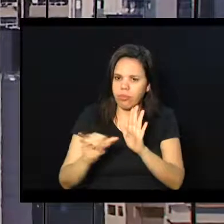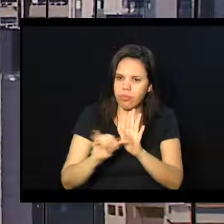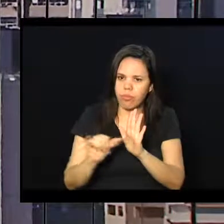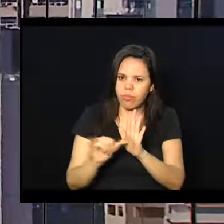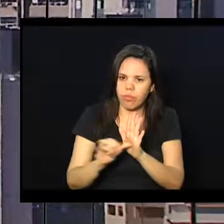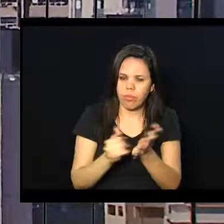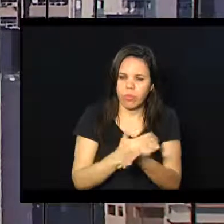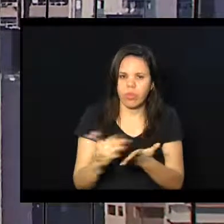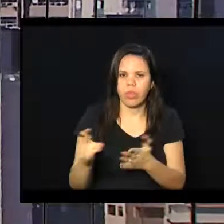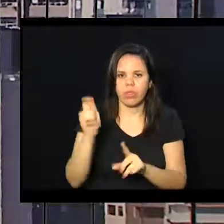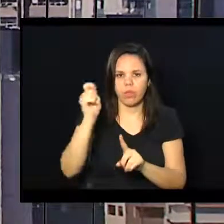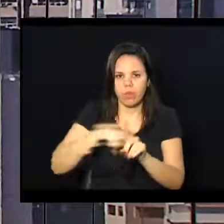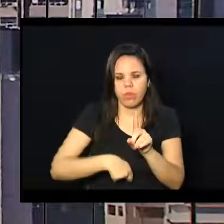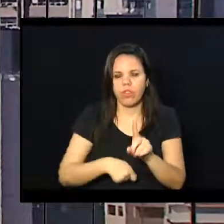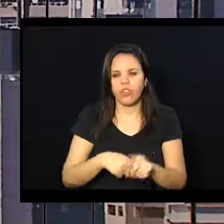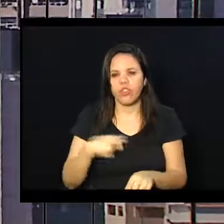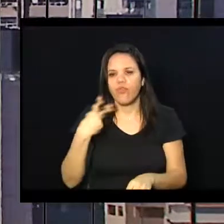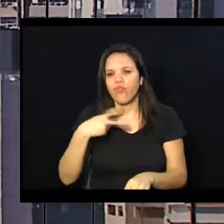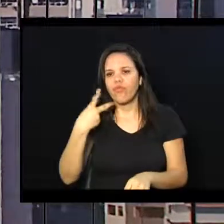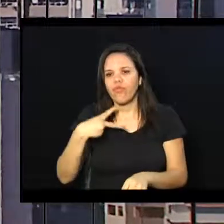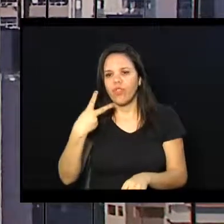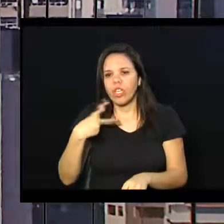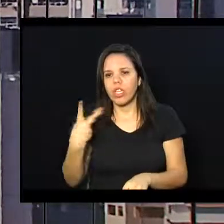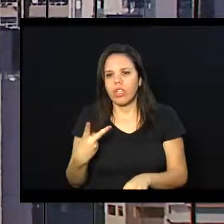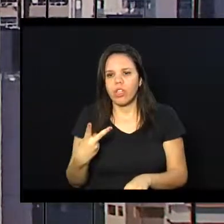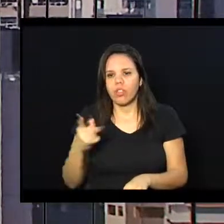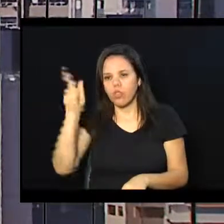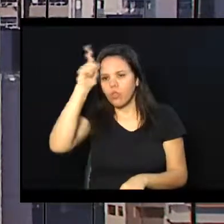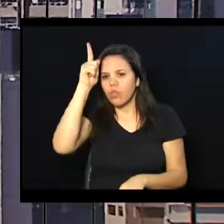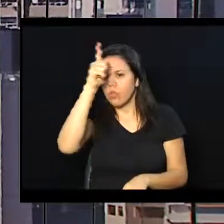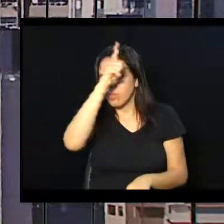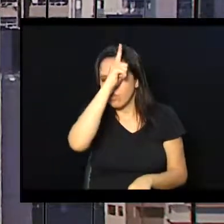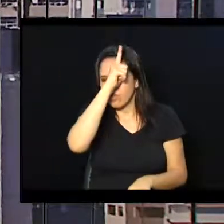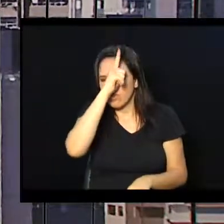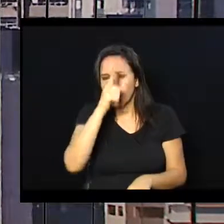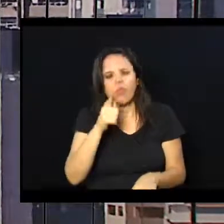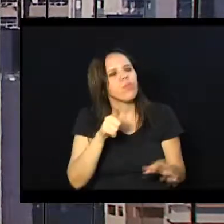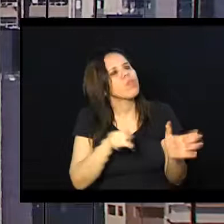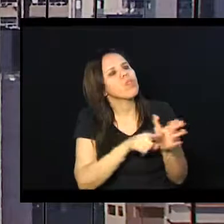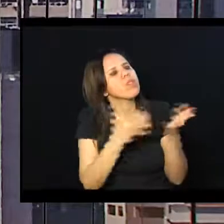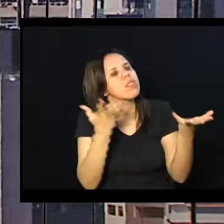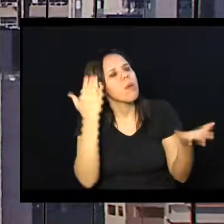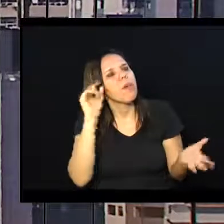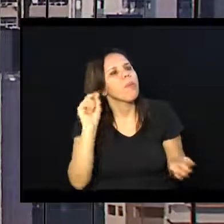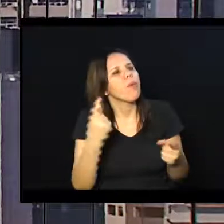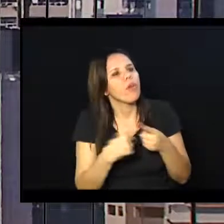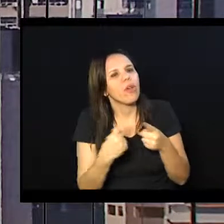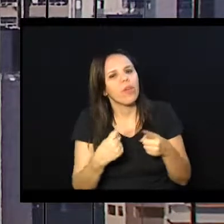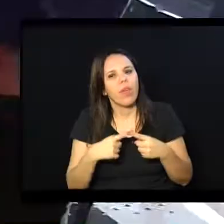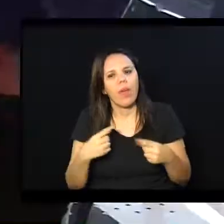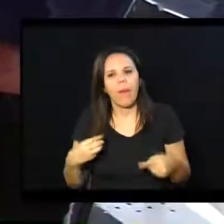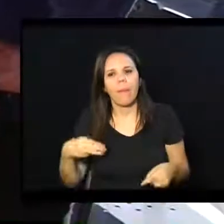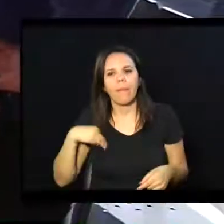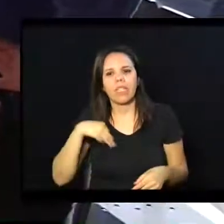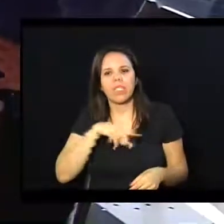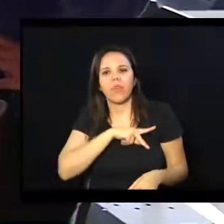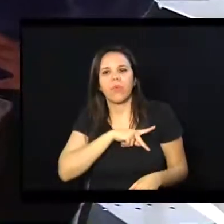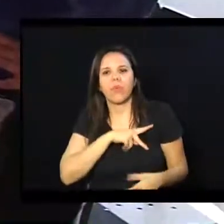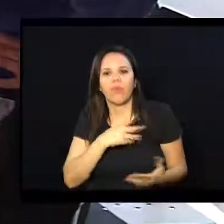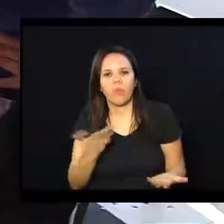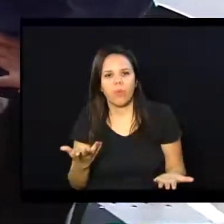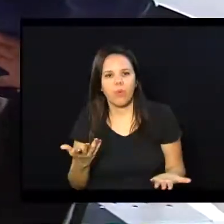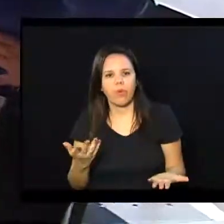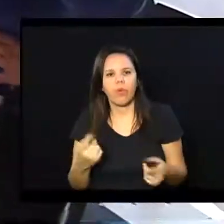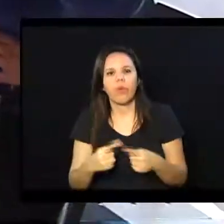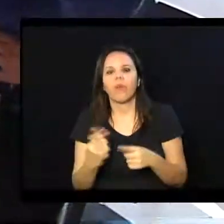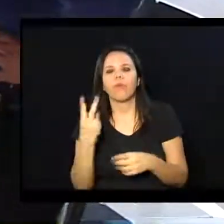O vereador Gustavo Peta está questionando, junto ao Ministério Público, o aumento das tarifas. Desde o dia